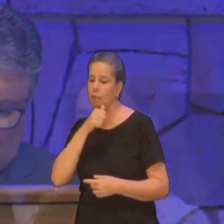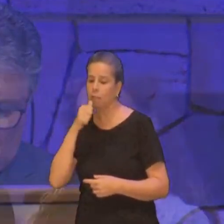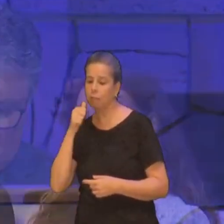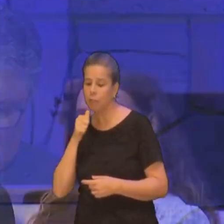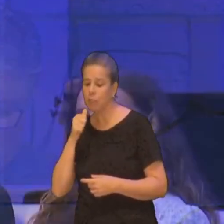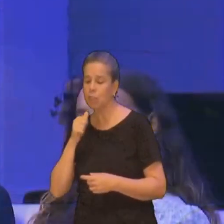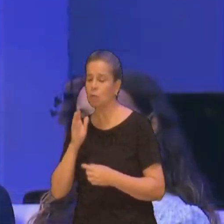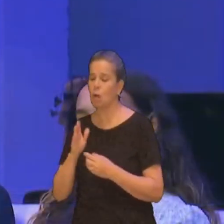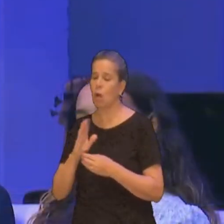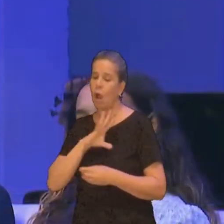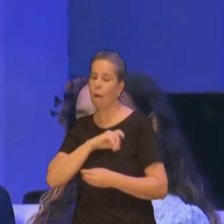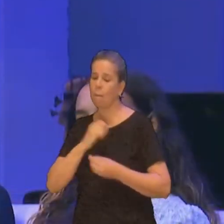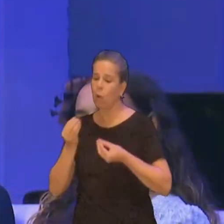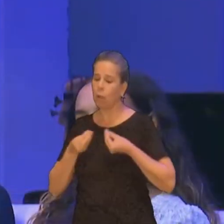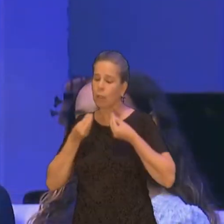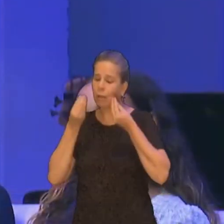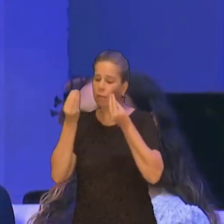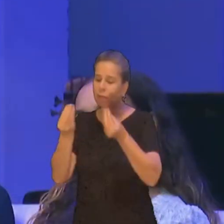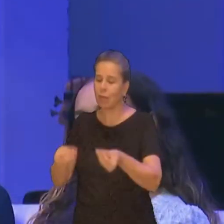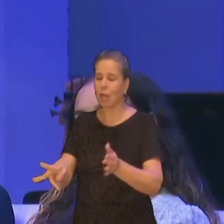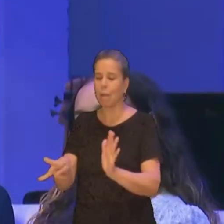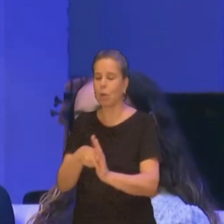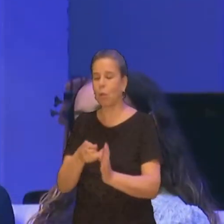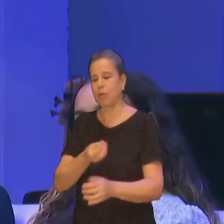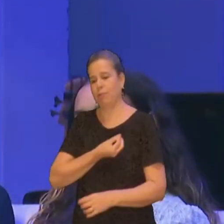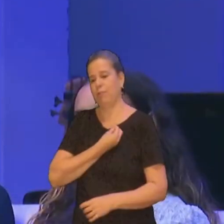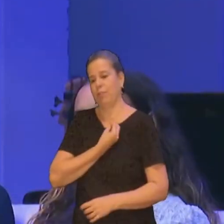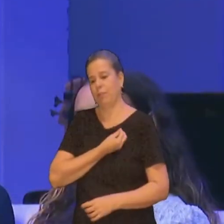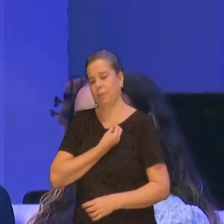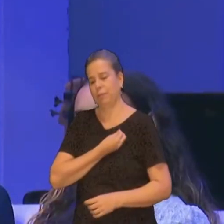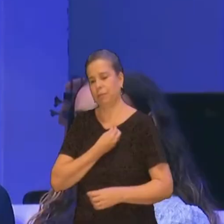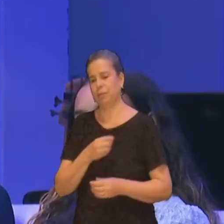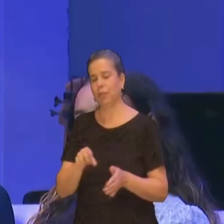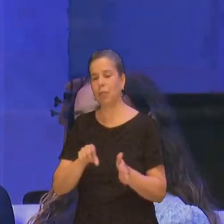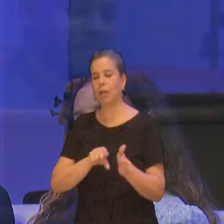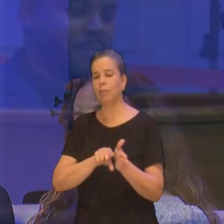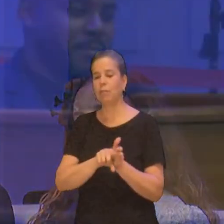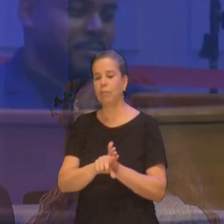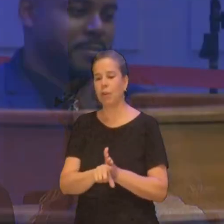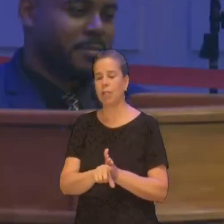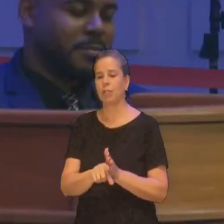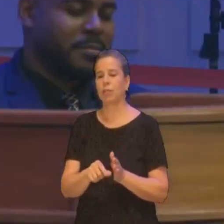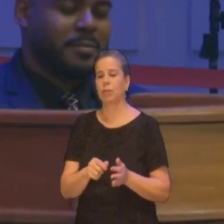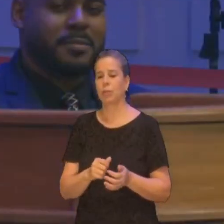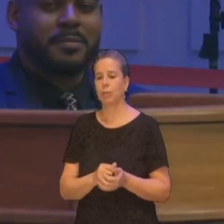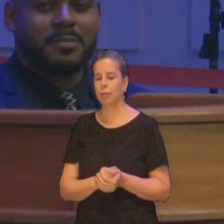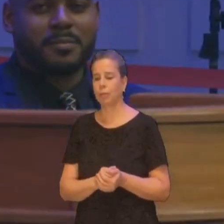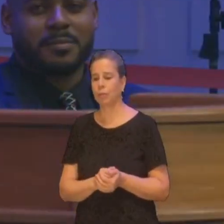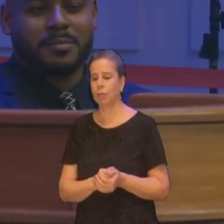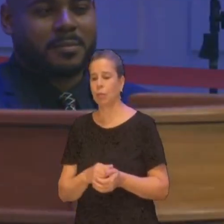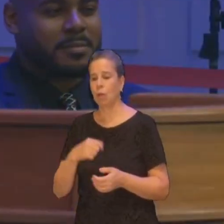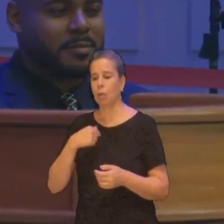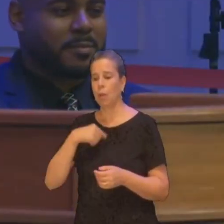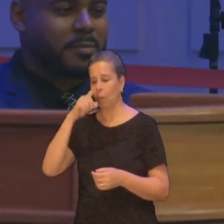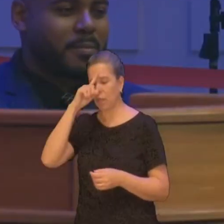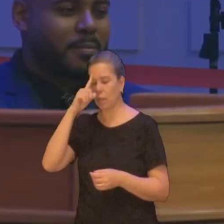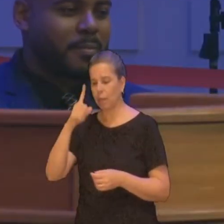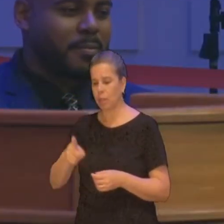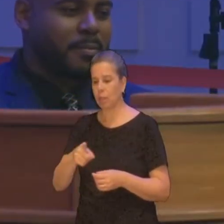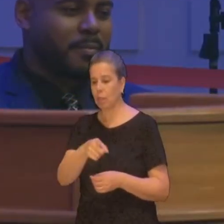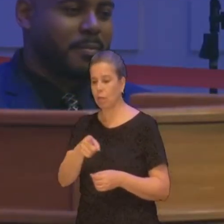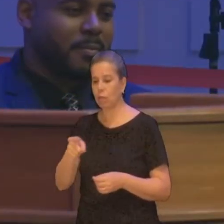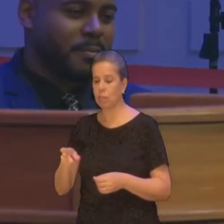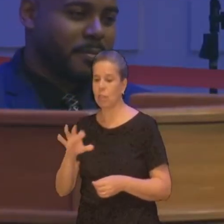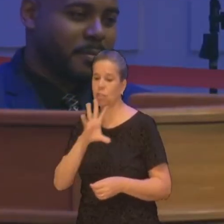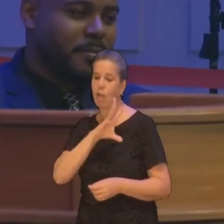entrega. Em João 15, verso 12 ao 13, ele vai dizer o seguinte: o meu mandamento é este, que vocês